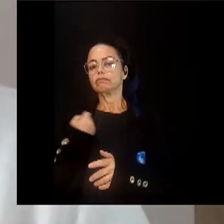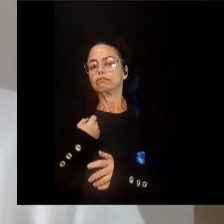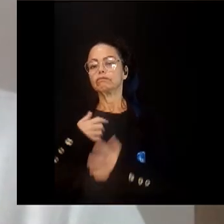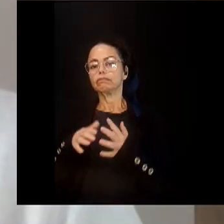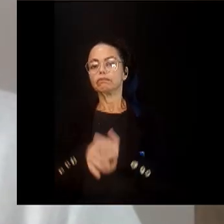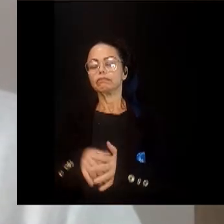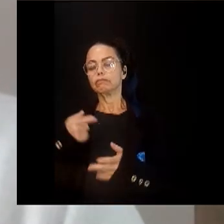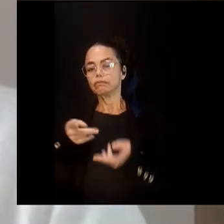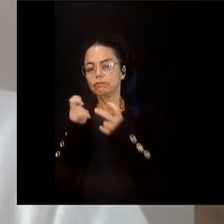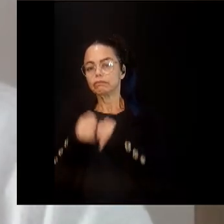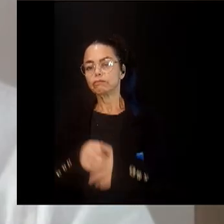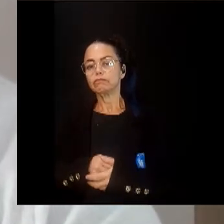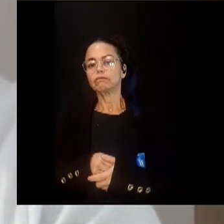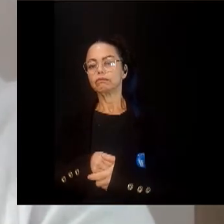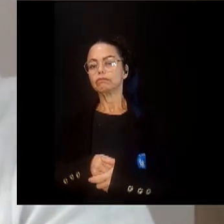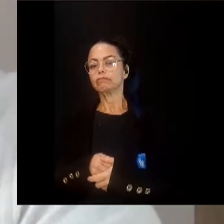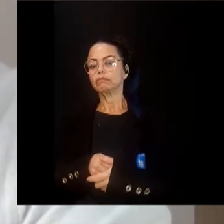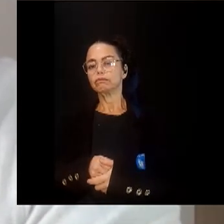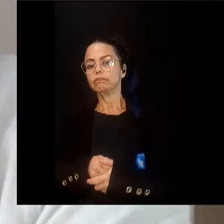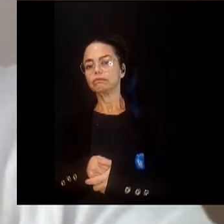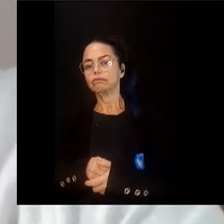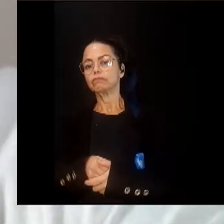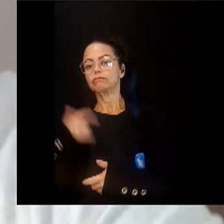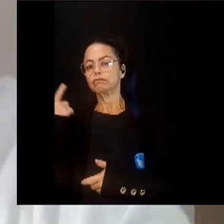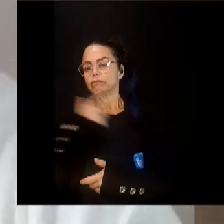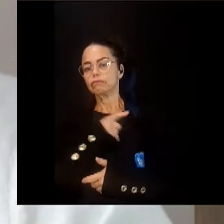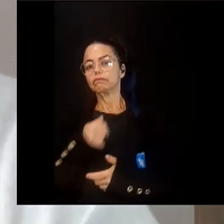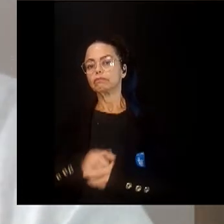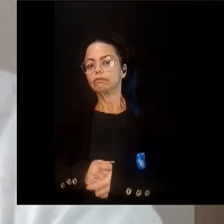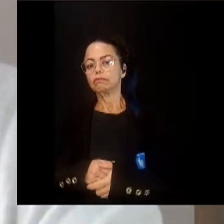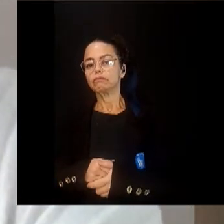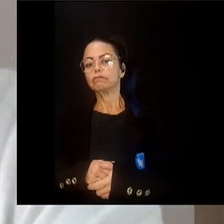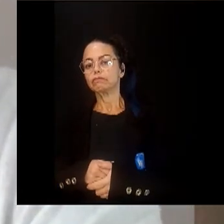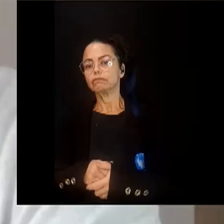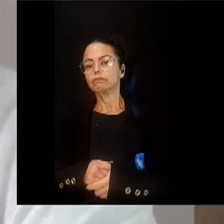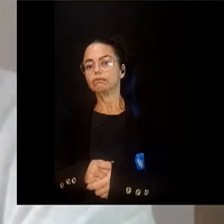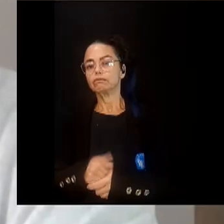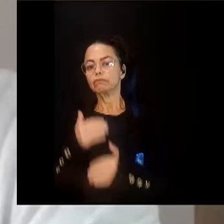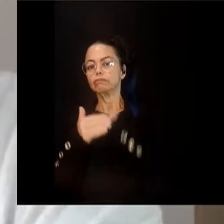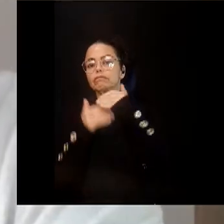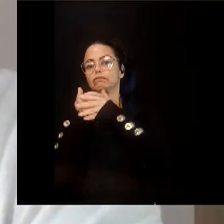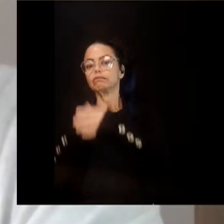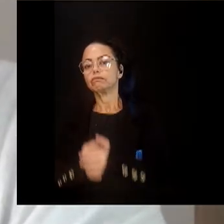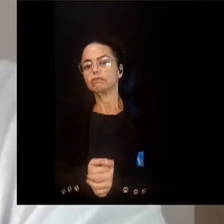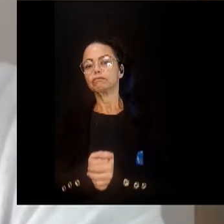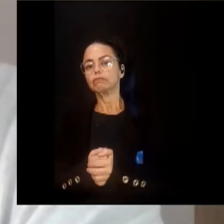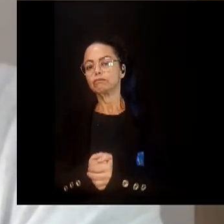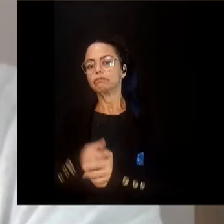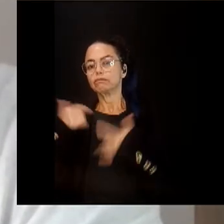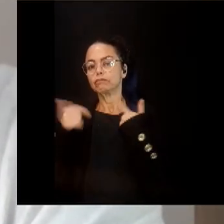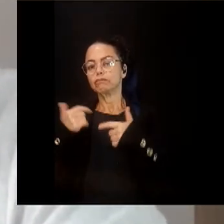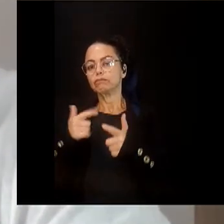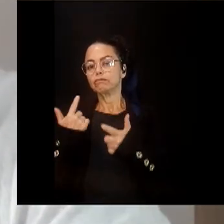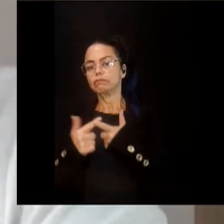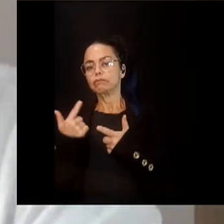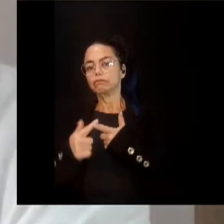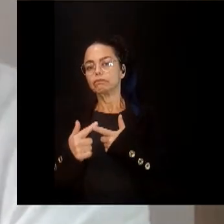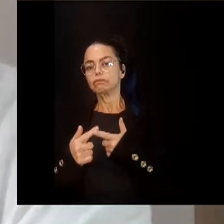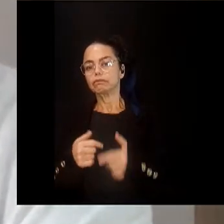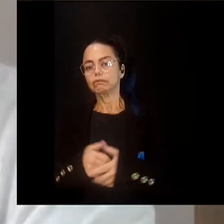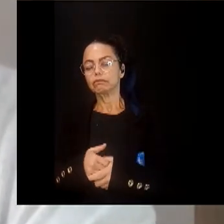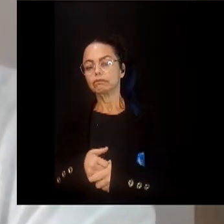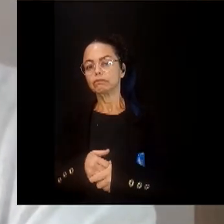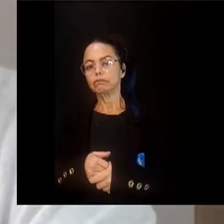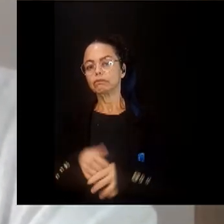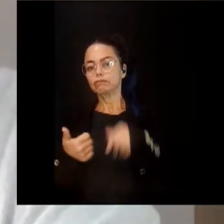maneira, para que, enfim, a gente consiga reconstruir as maneiras como a gente trabalha, porque a mudança ela